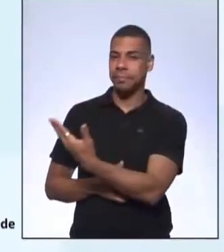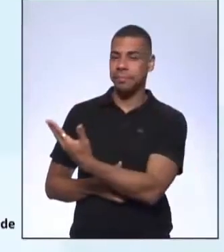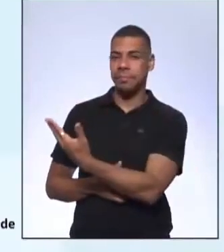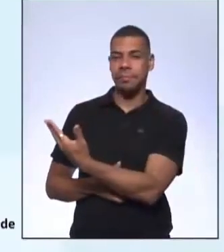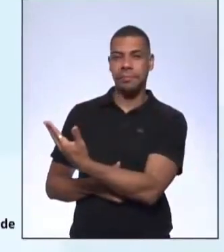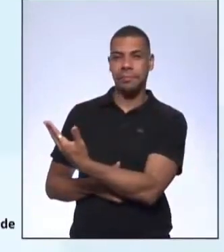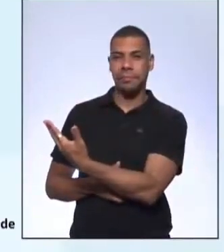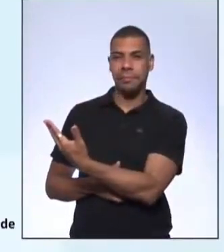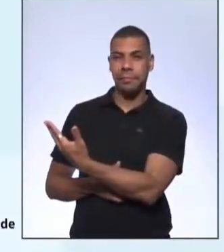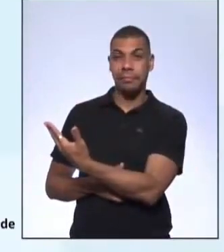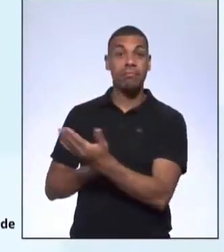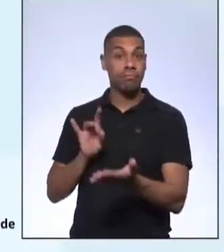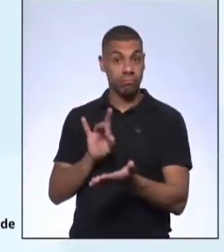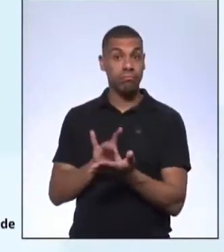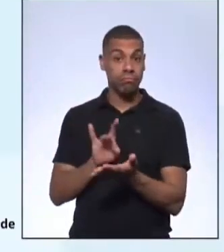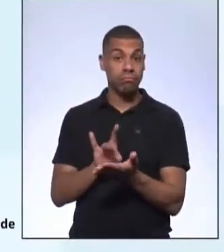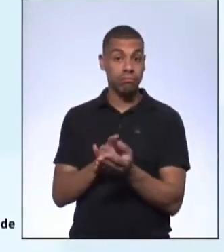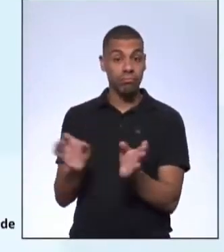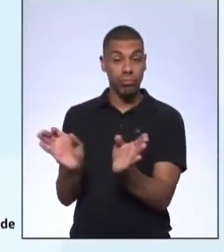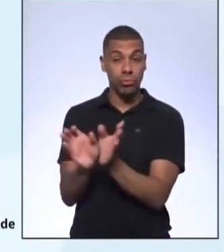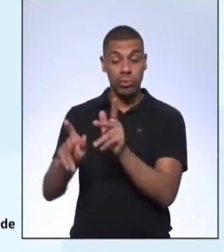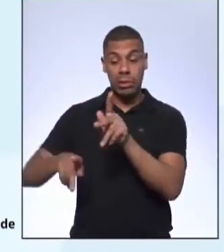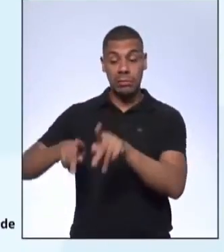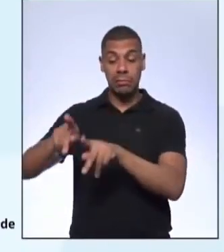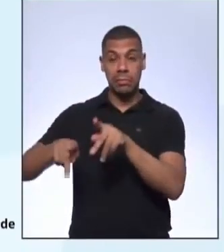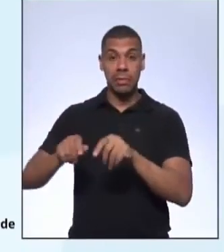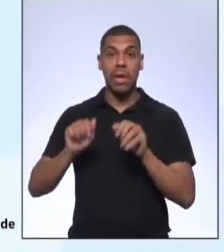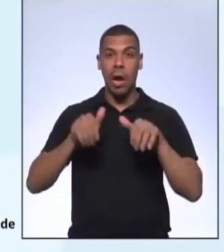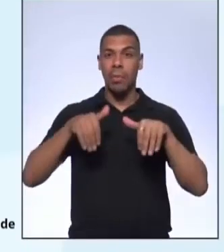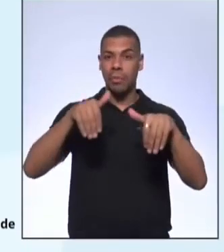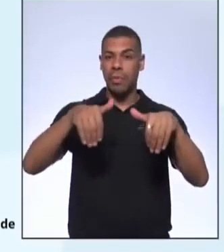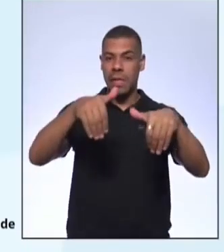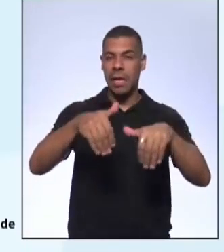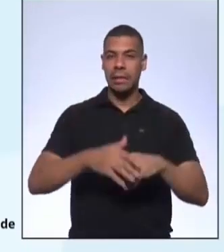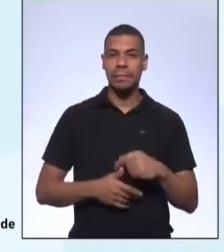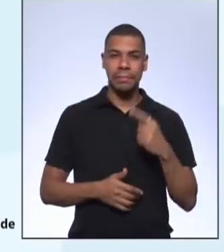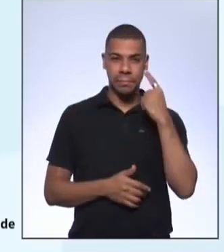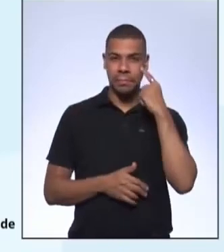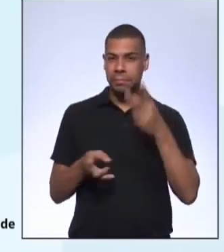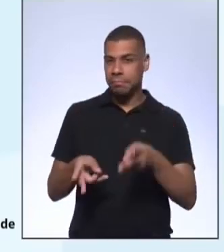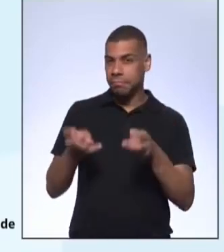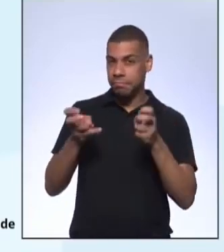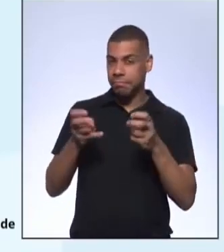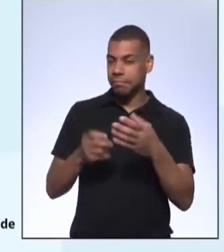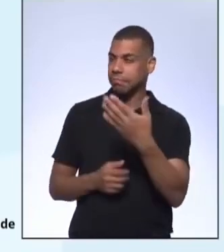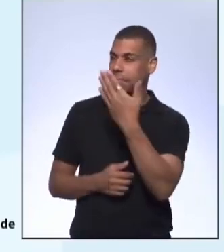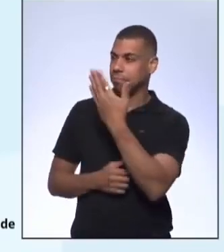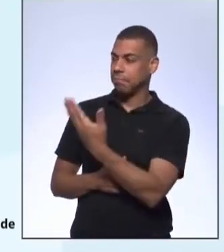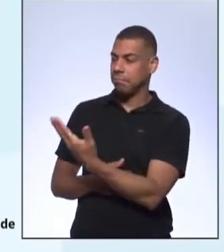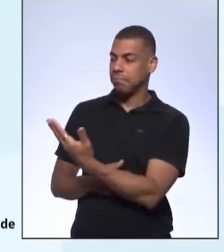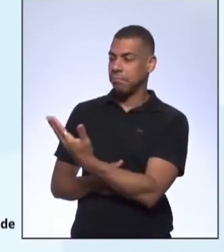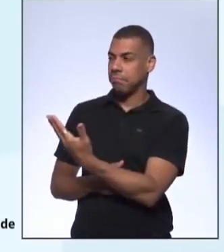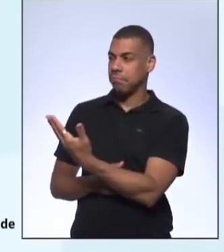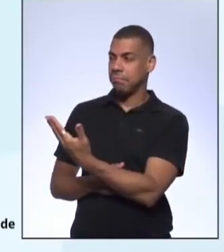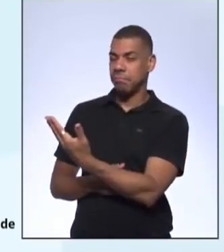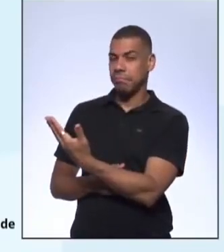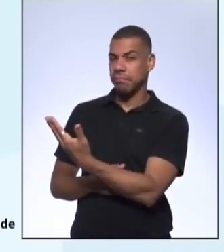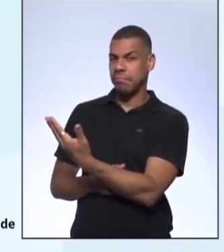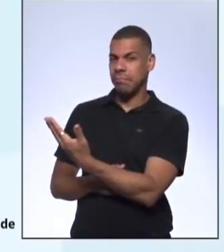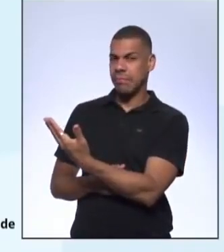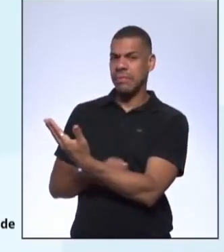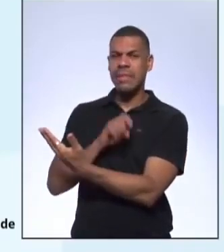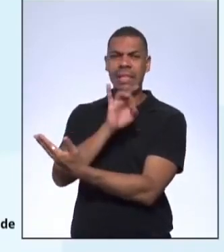distribuição original aí na Austrália. Então, observem aí nesse mapa que está aparecendo para vocês que